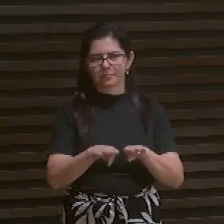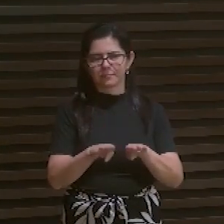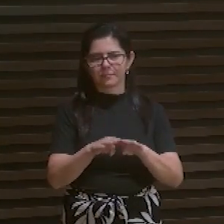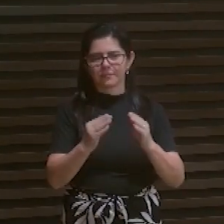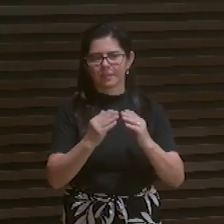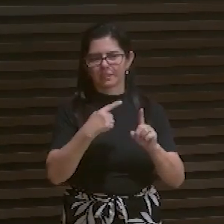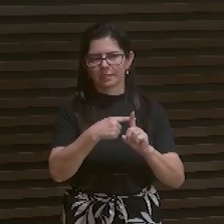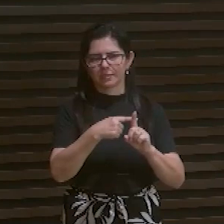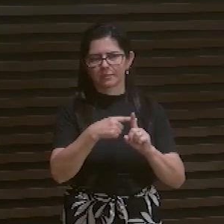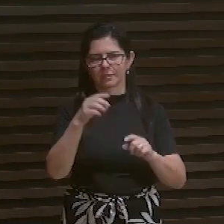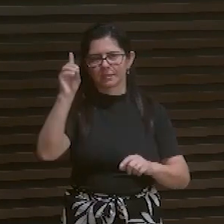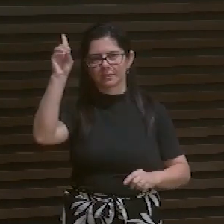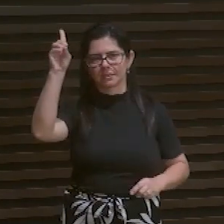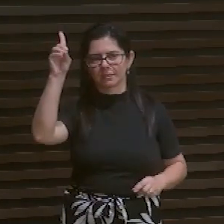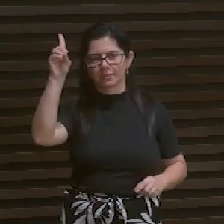Deus.